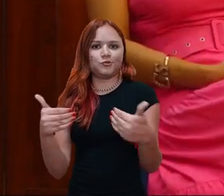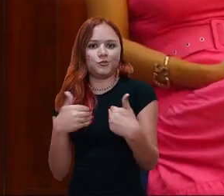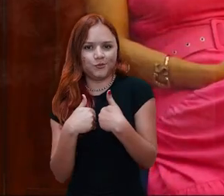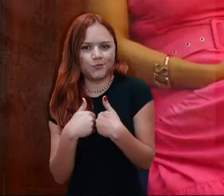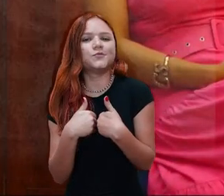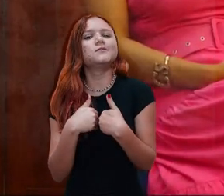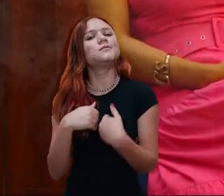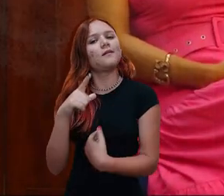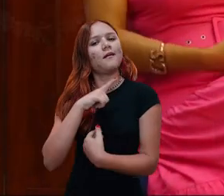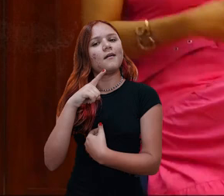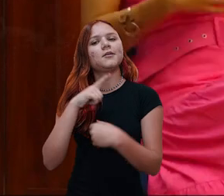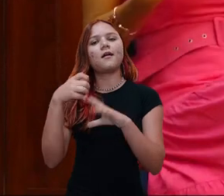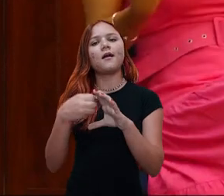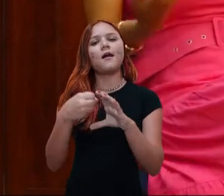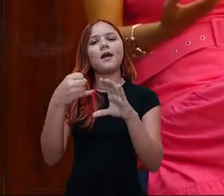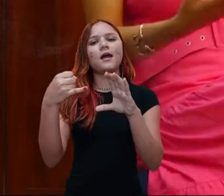tema de autismo,